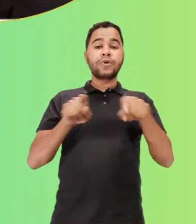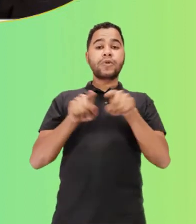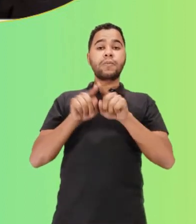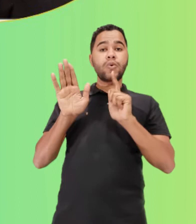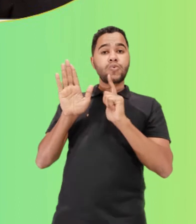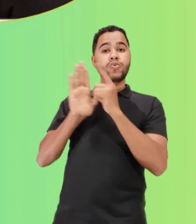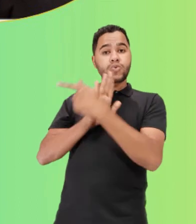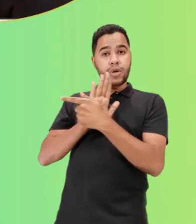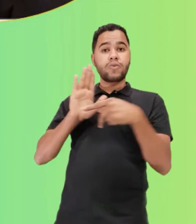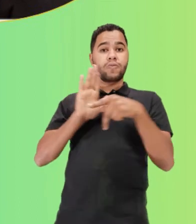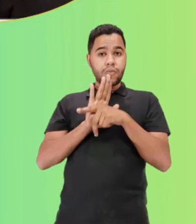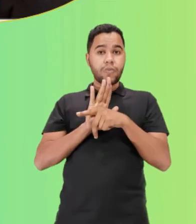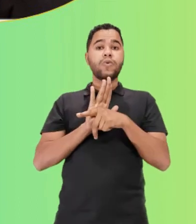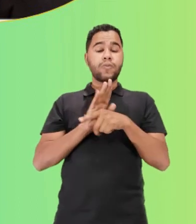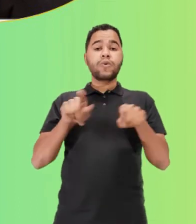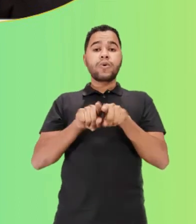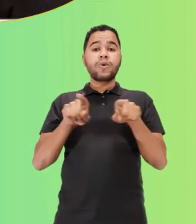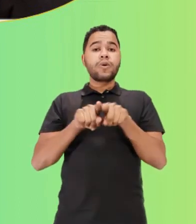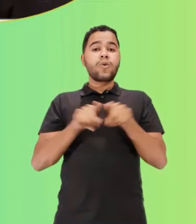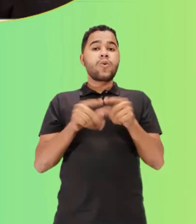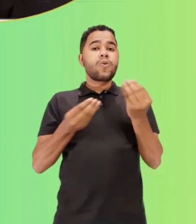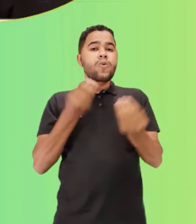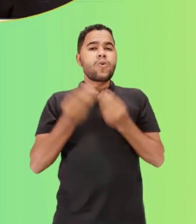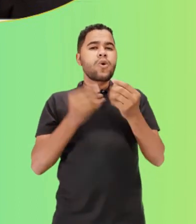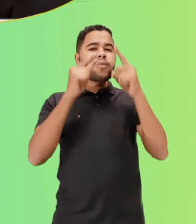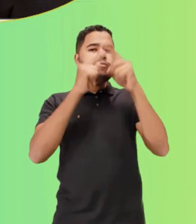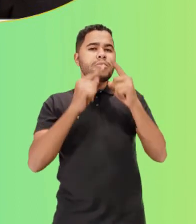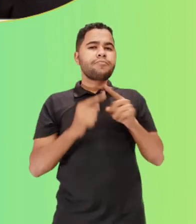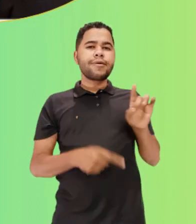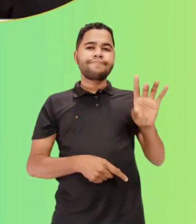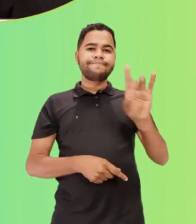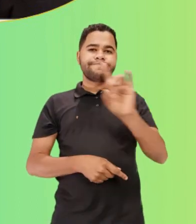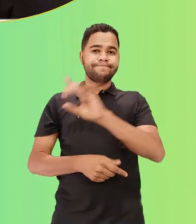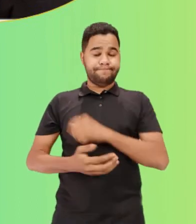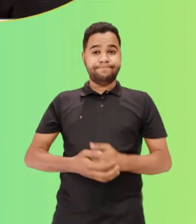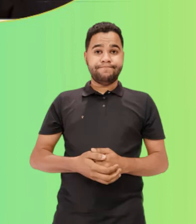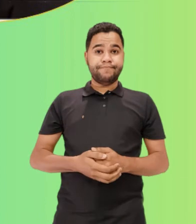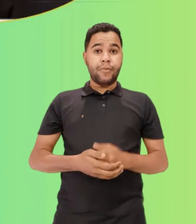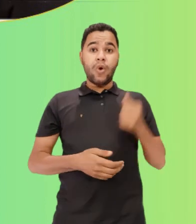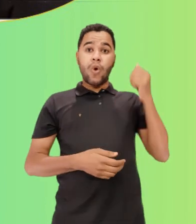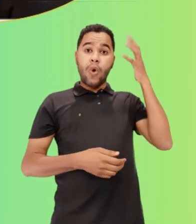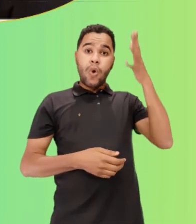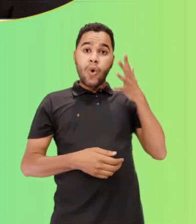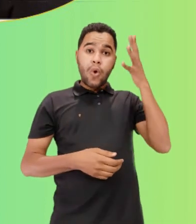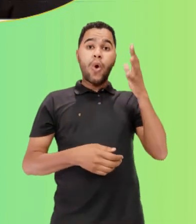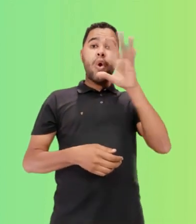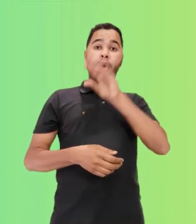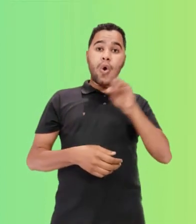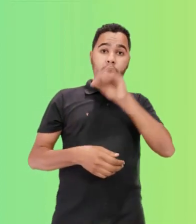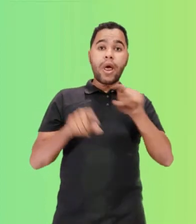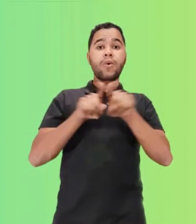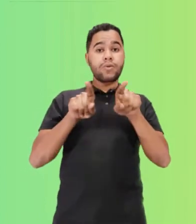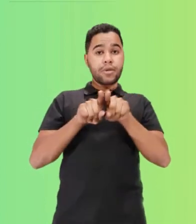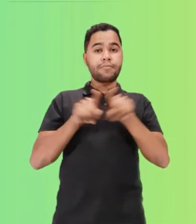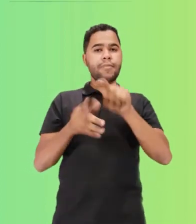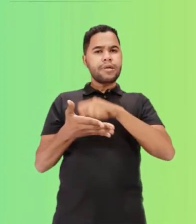dos gêneros envolvidos na atividade e das formulações típicas de cada modalidade, oral e escrita. Mas